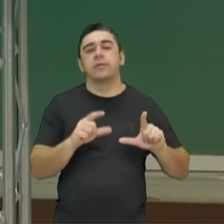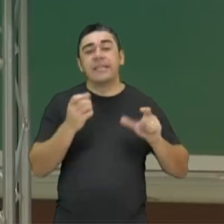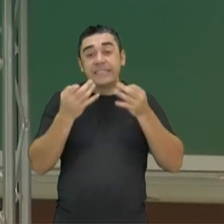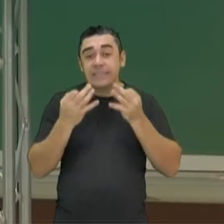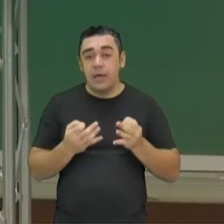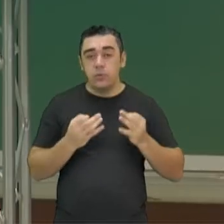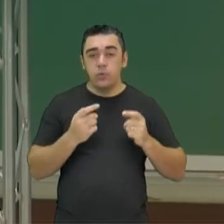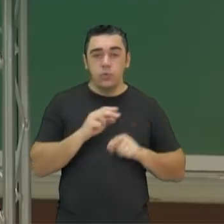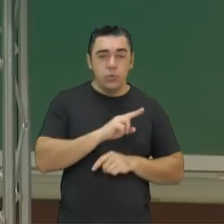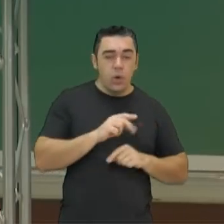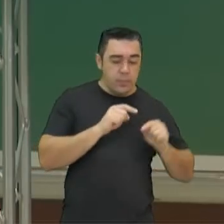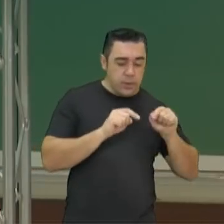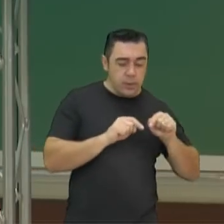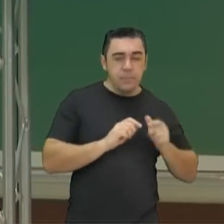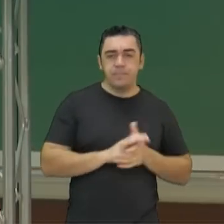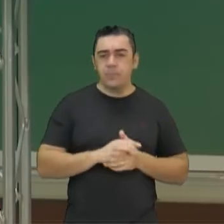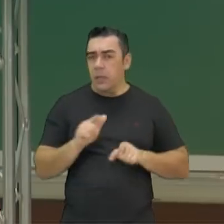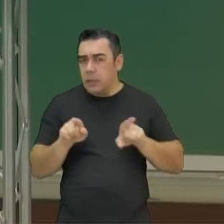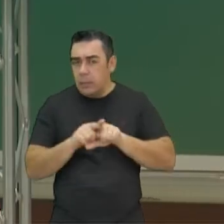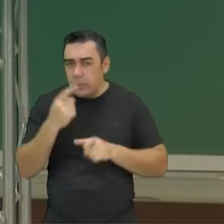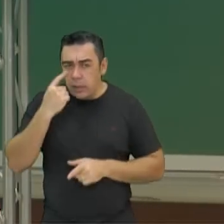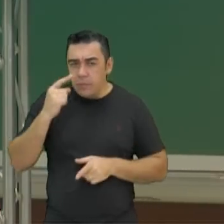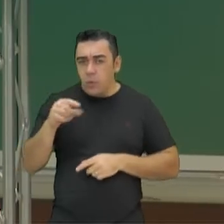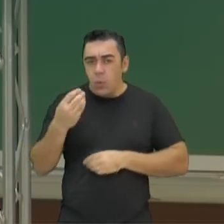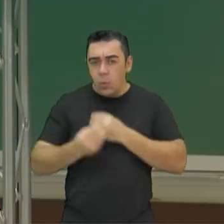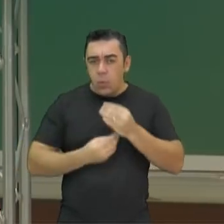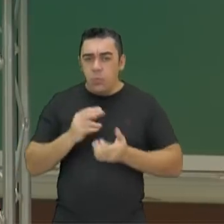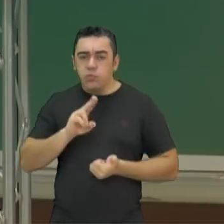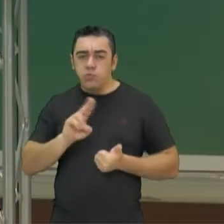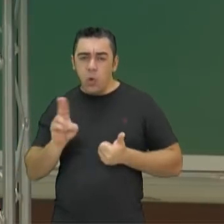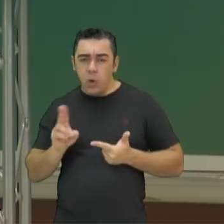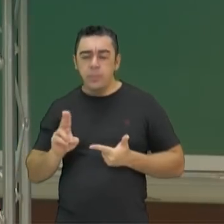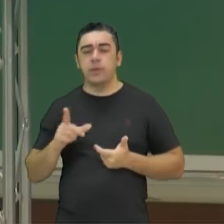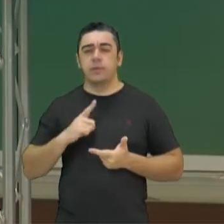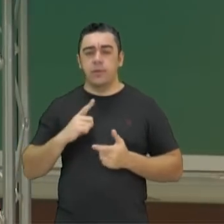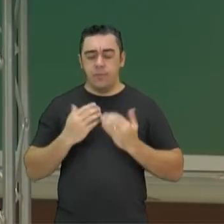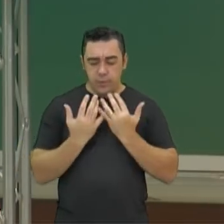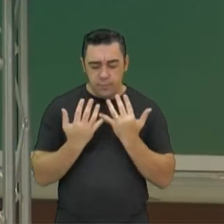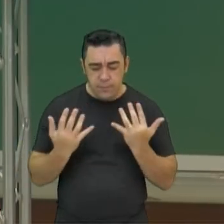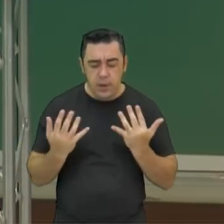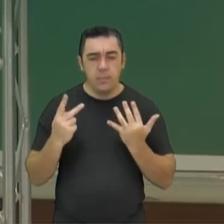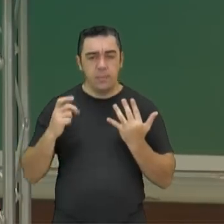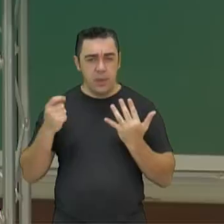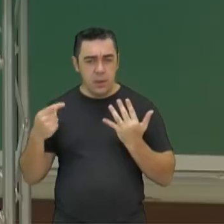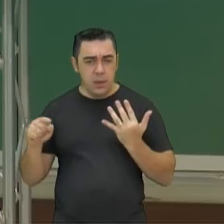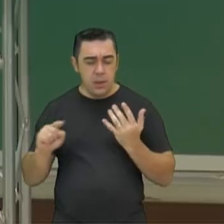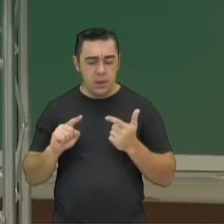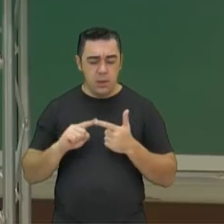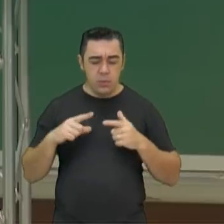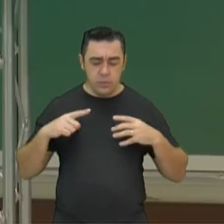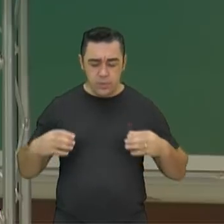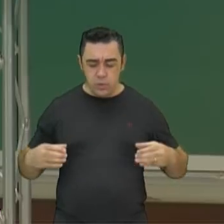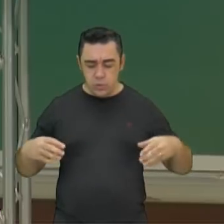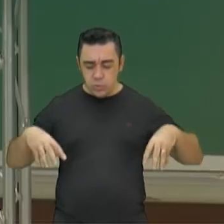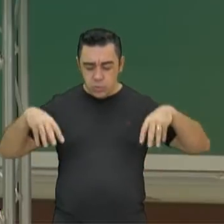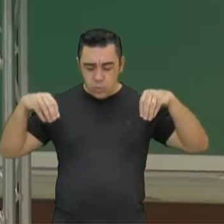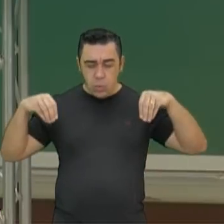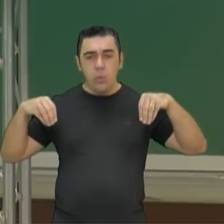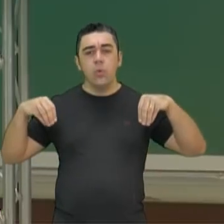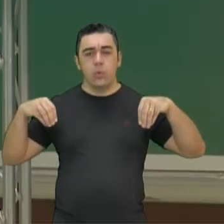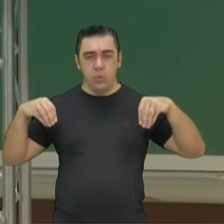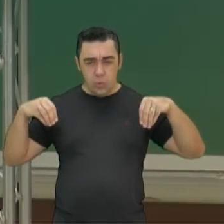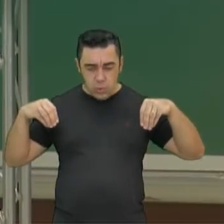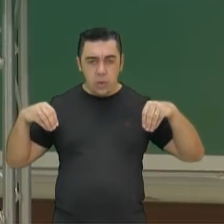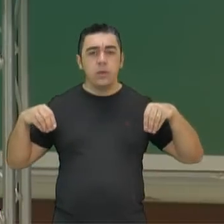parte que a gente falou. E vimos as peças. O peão, a torre, o bispo, dama ou a rainha e o rei.